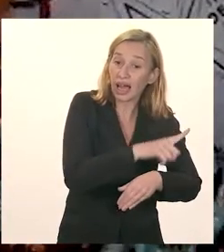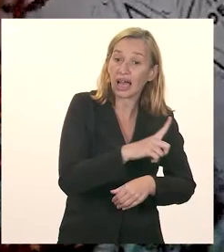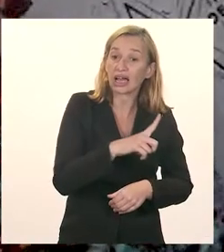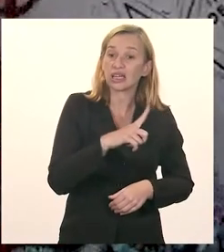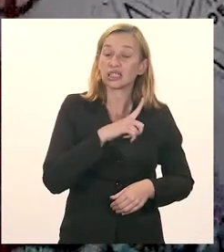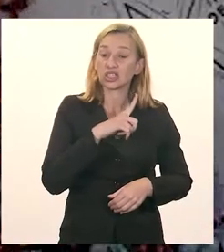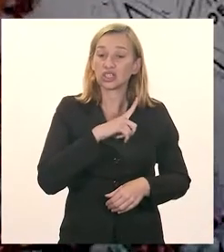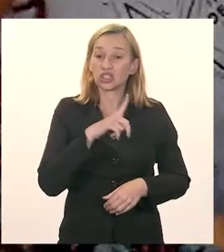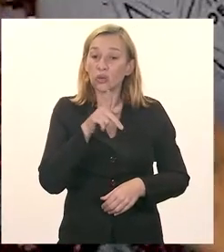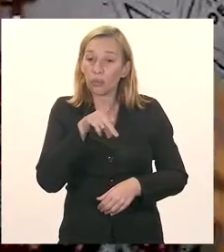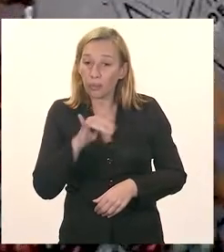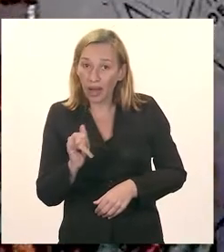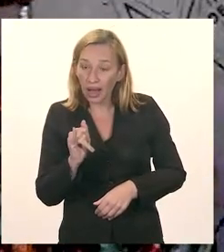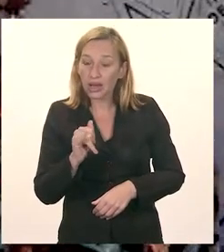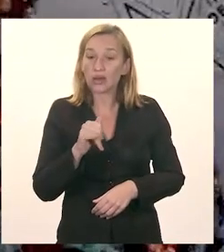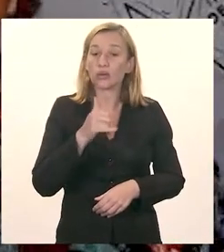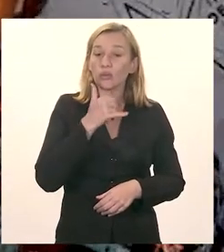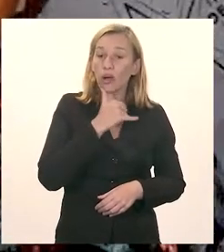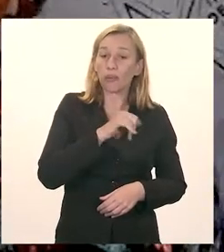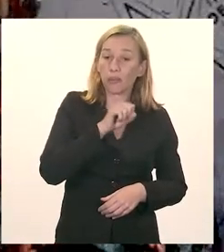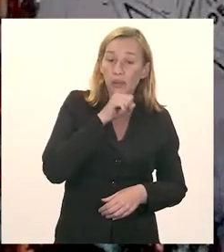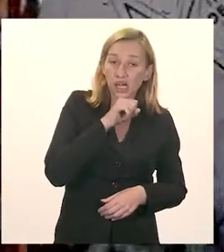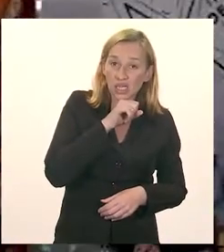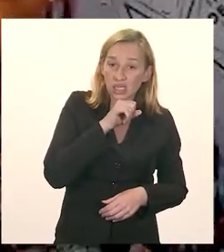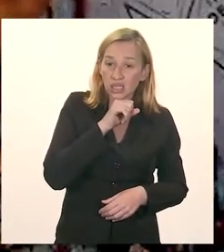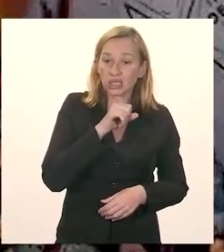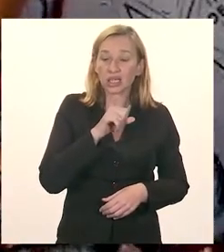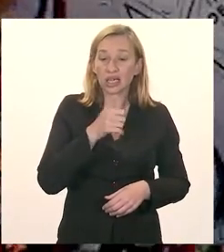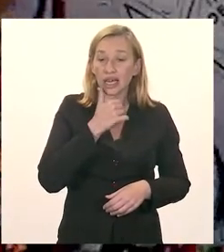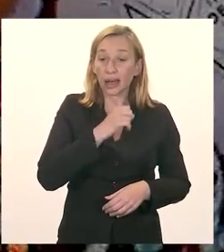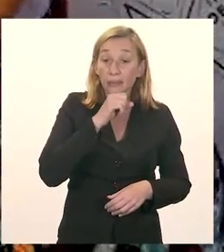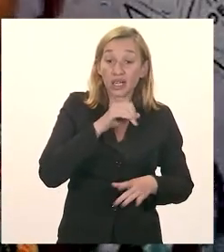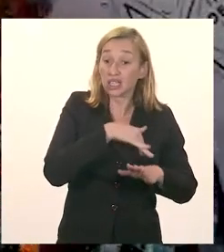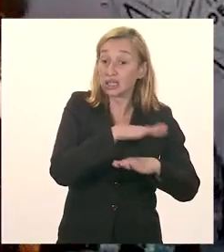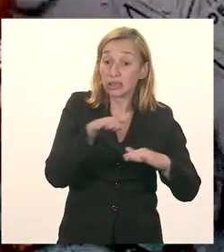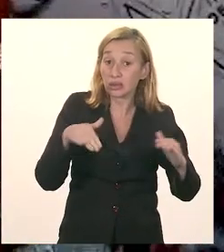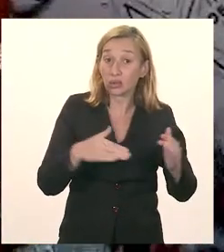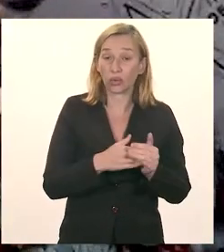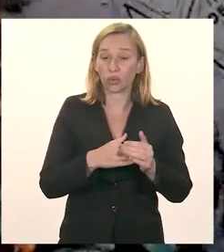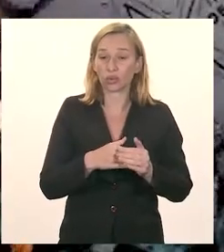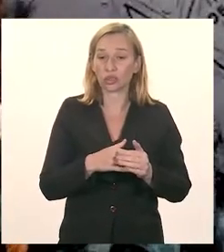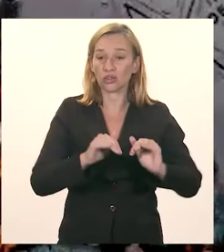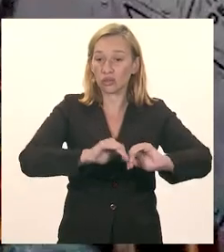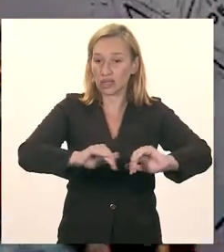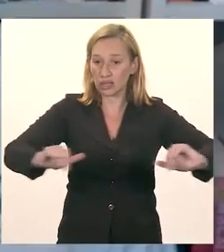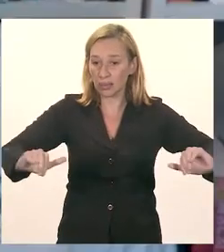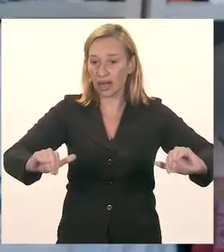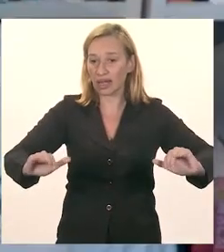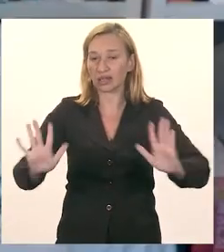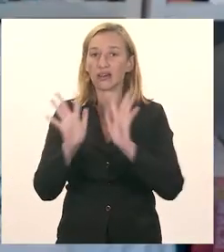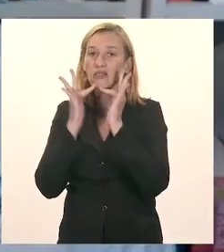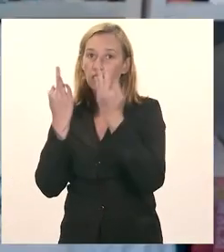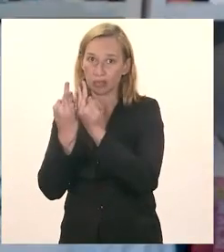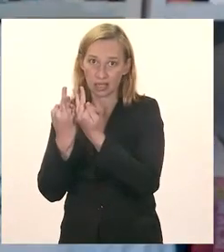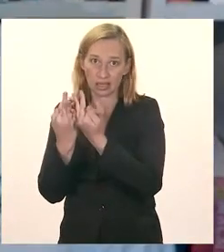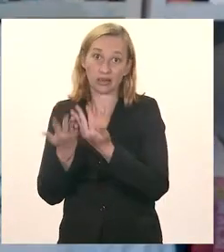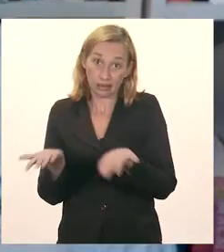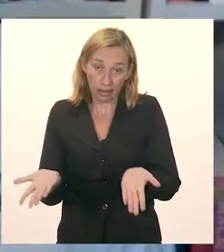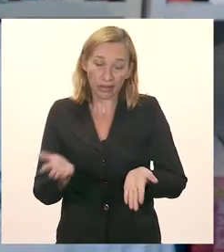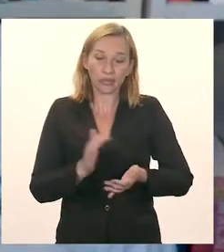tinha um pai, tinha uma mãe que era mãe de todos, porque eles foram separados de sua família,